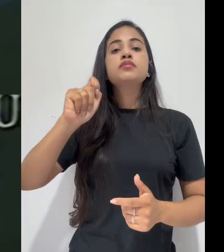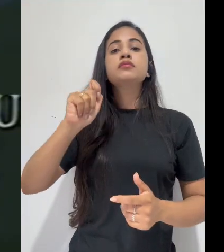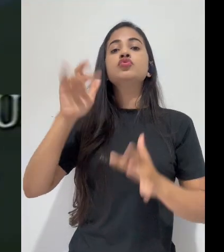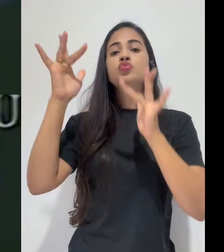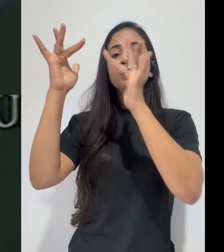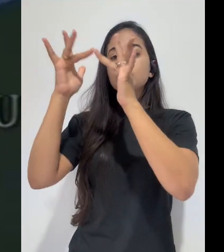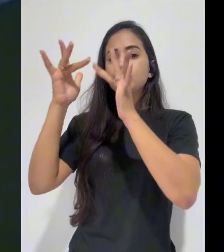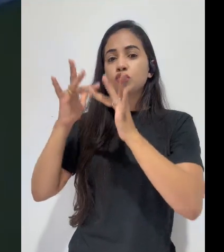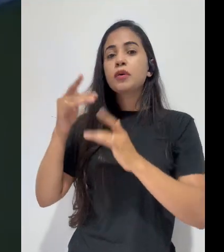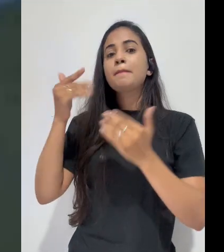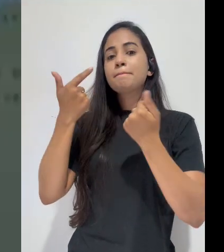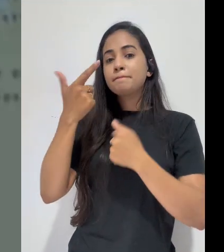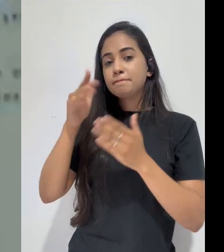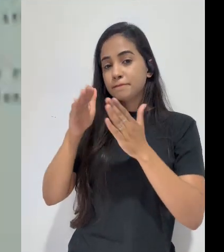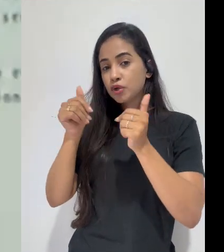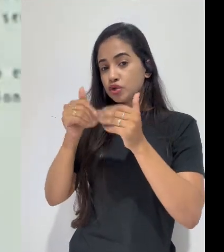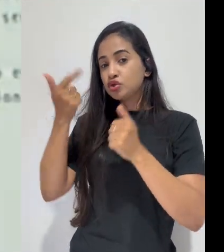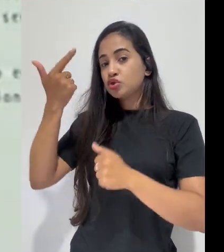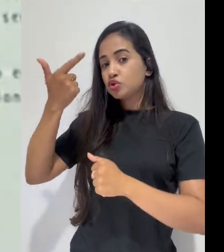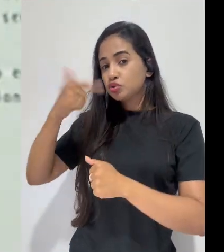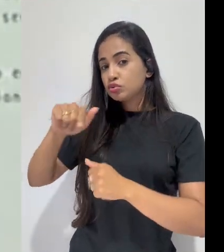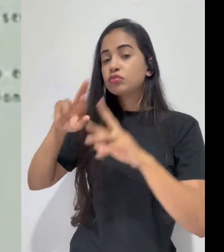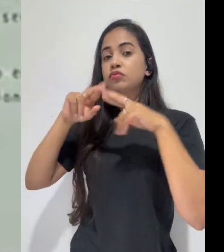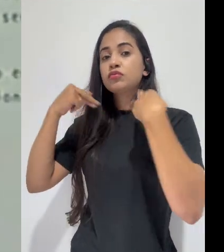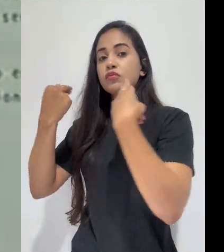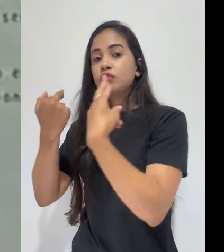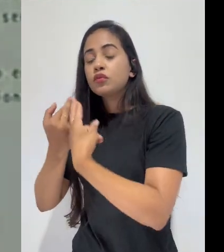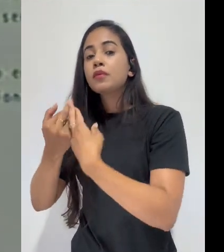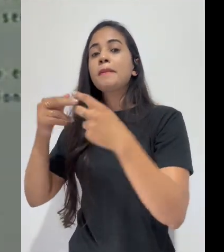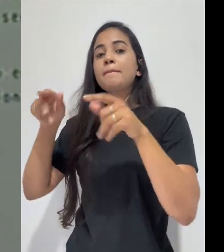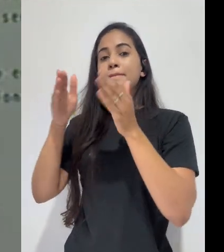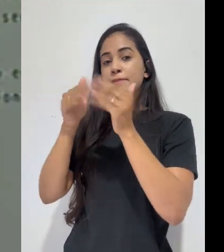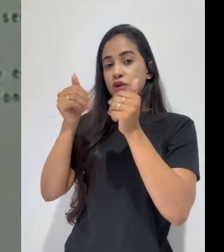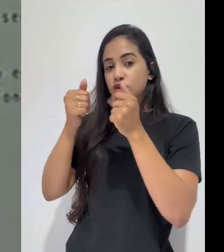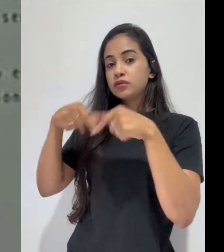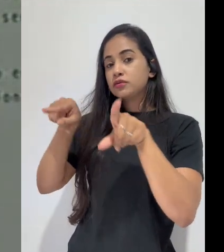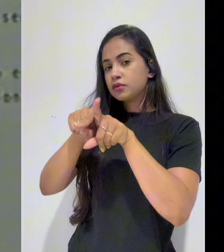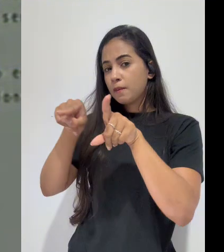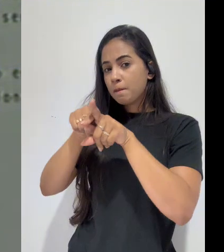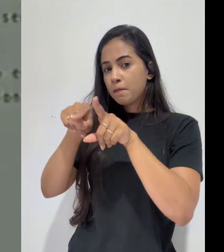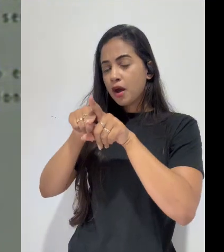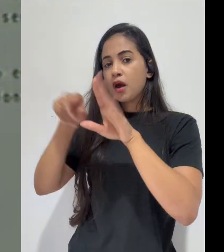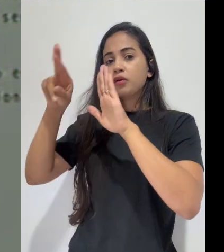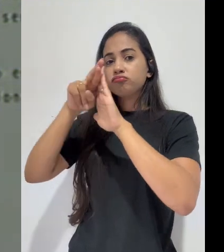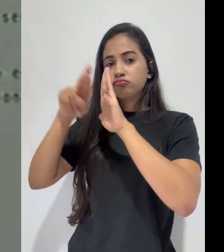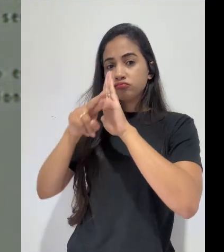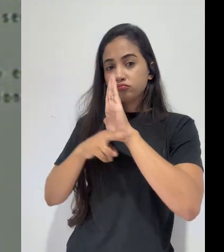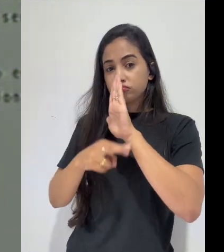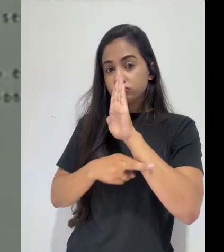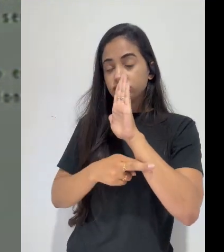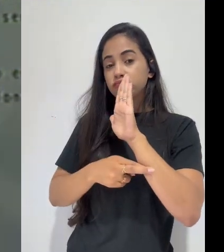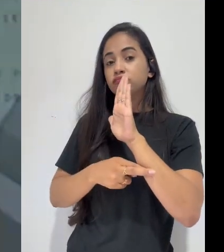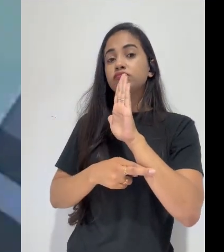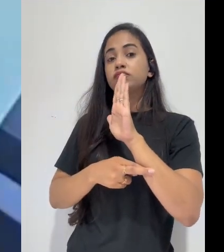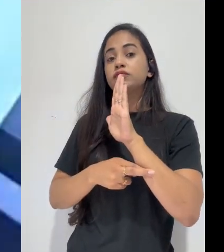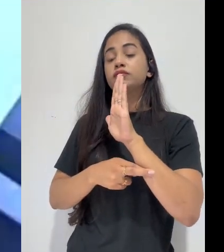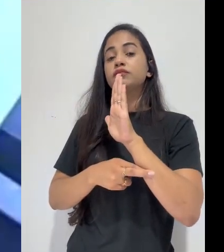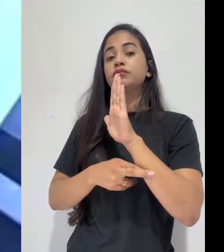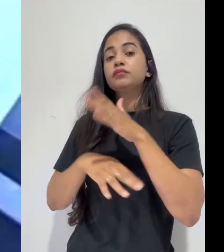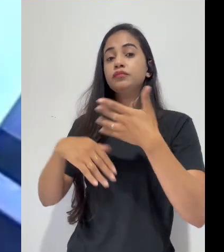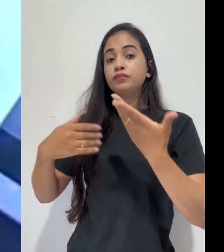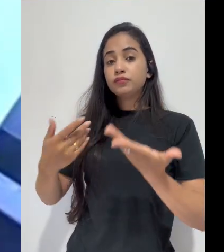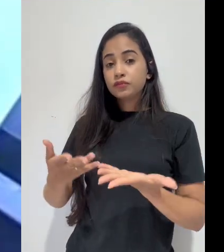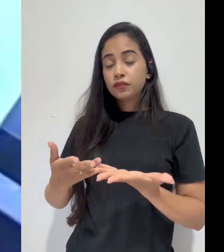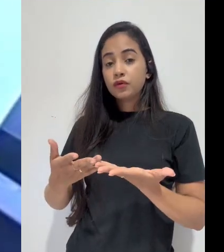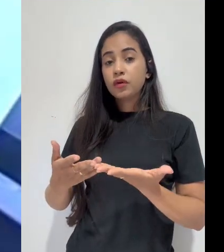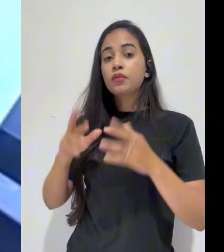diretoria, solicitando uma reunião e uma cópia do relatório da sindicância sobre a suspeita de racismo.